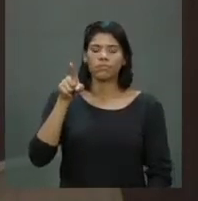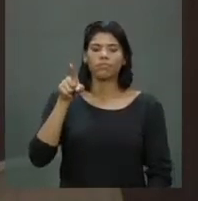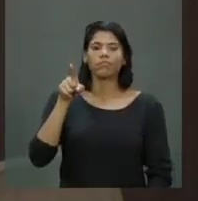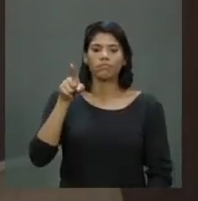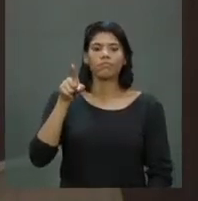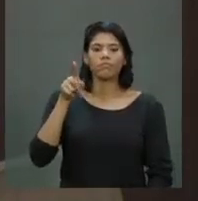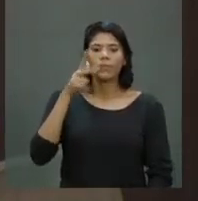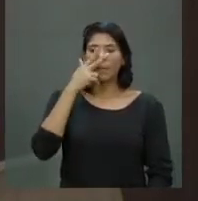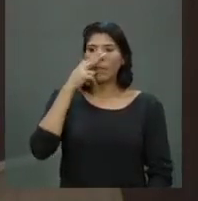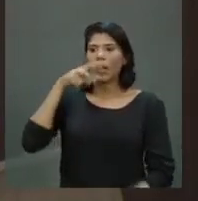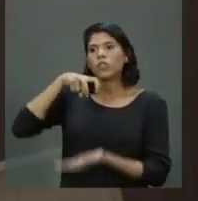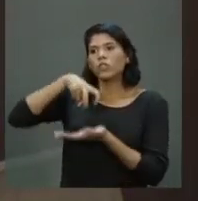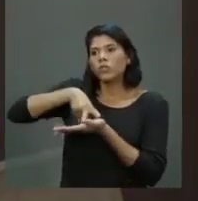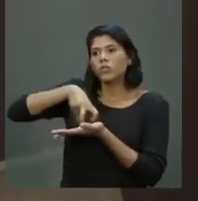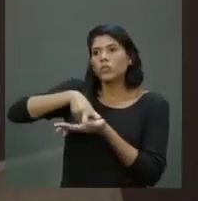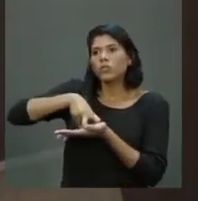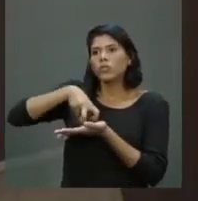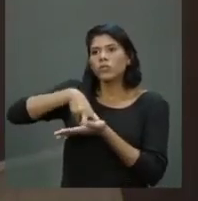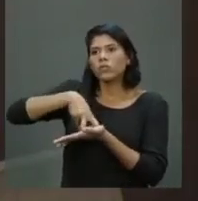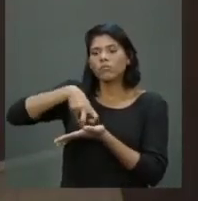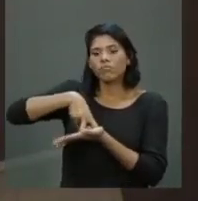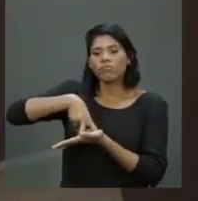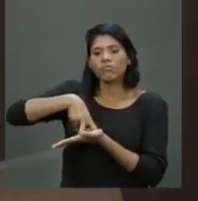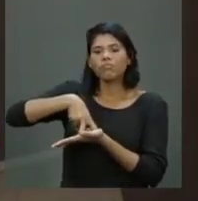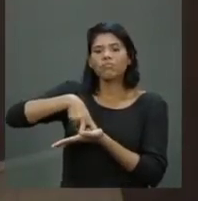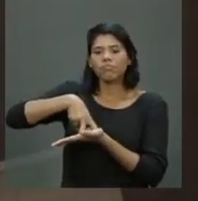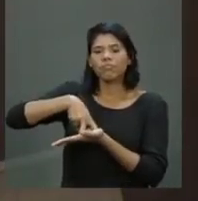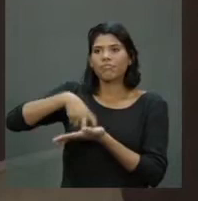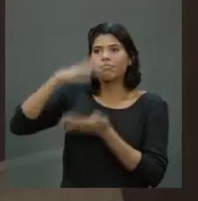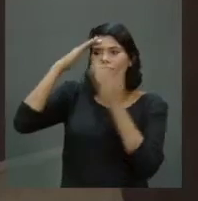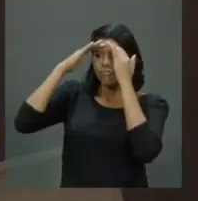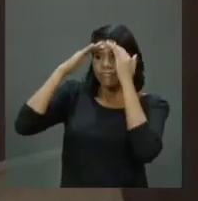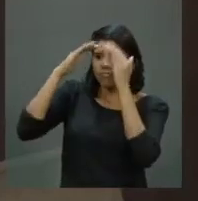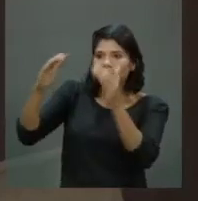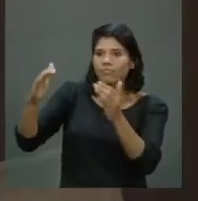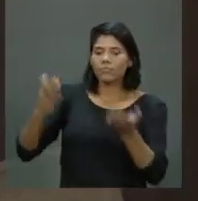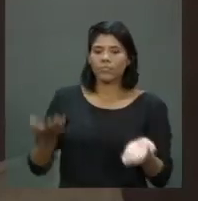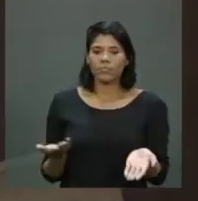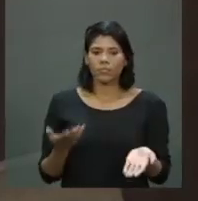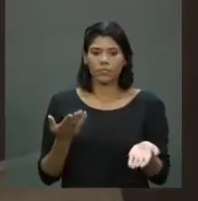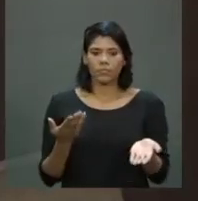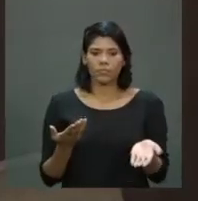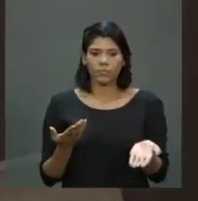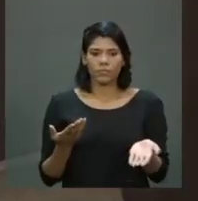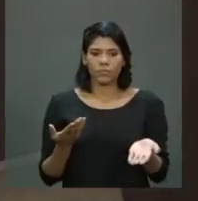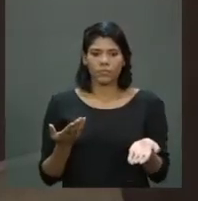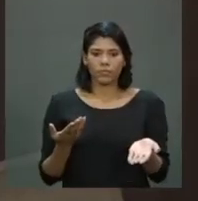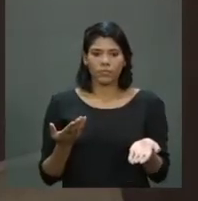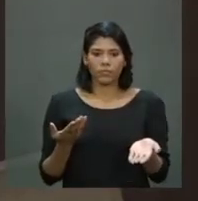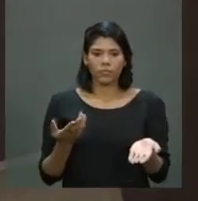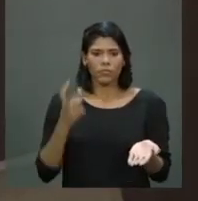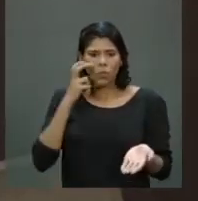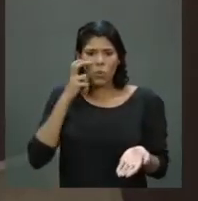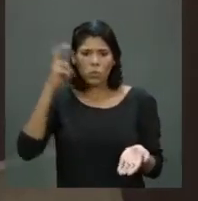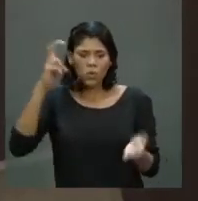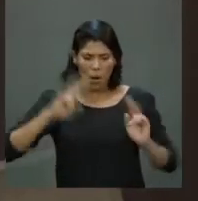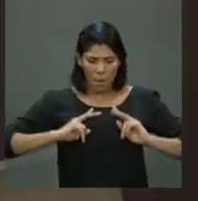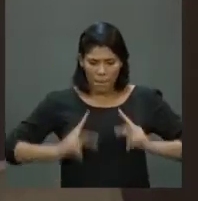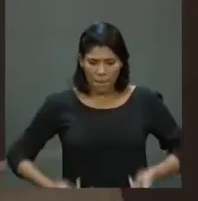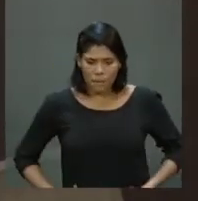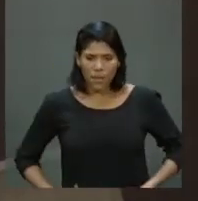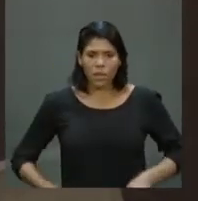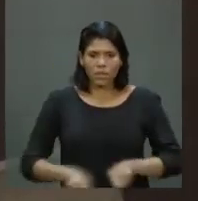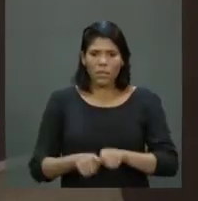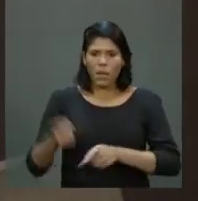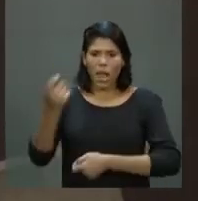Norte-Americano. Ele empobrece o país do ponto de vista cultural, do ponto de vista humano, do ponto de